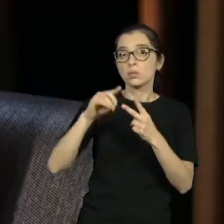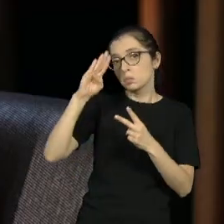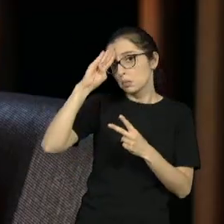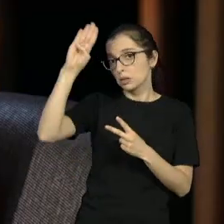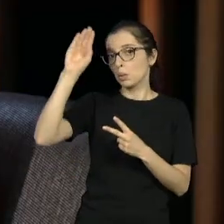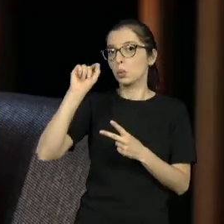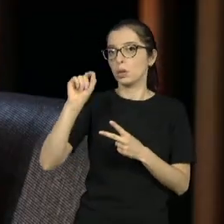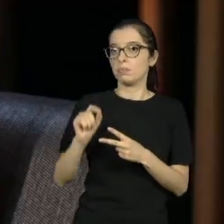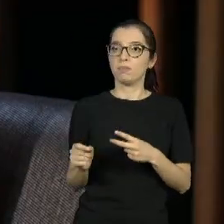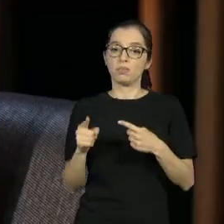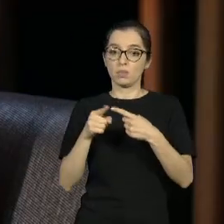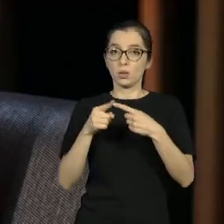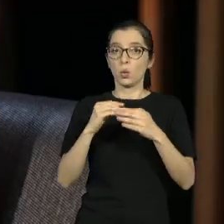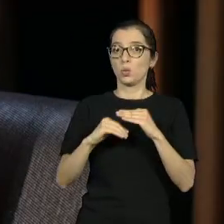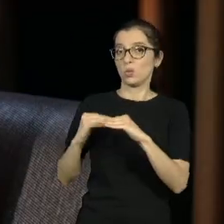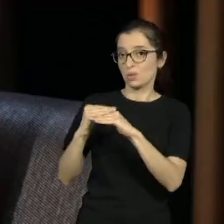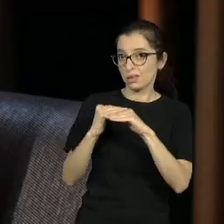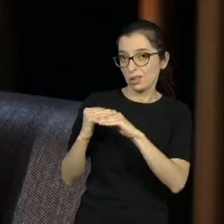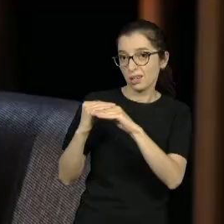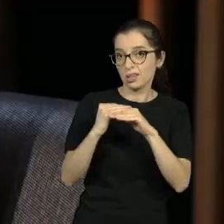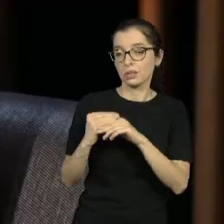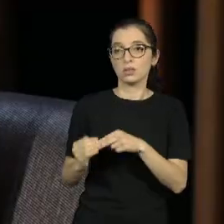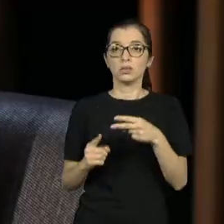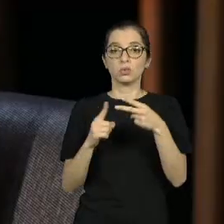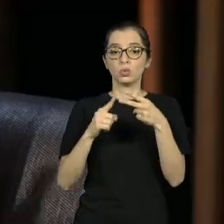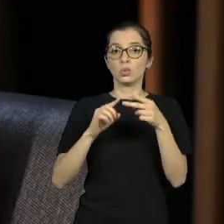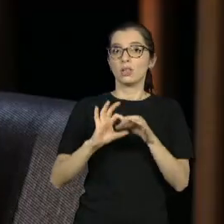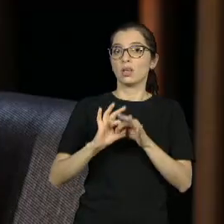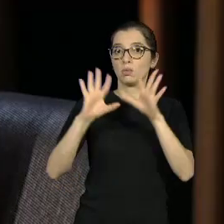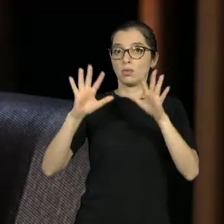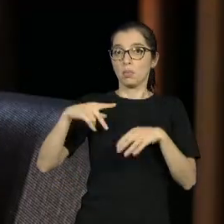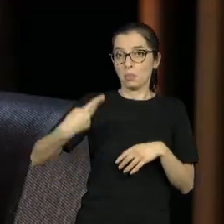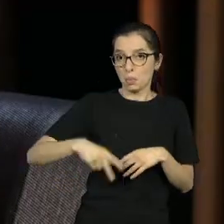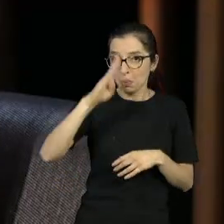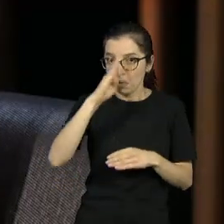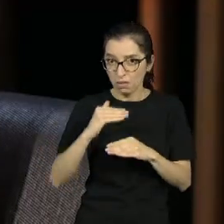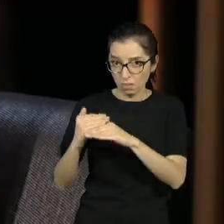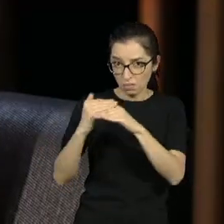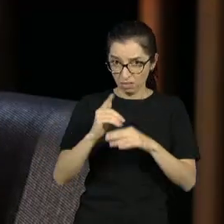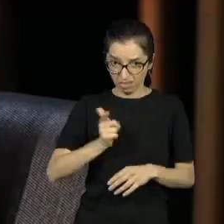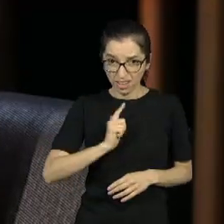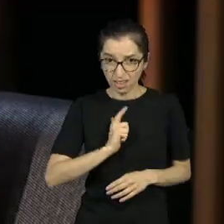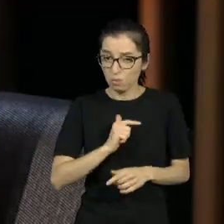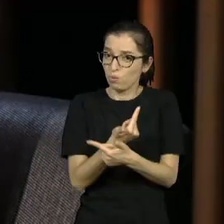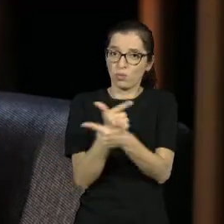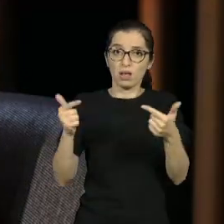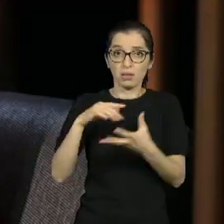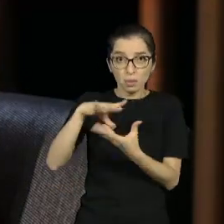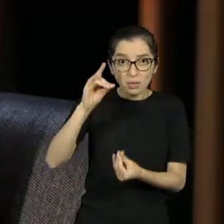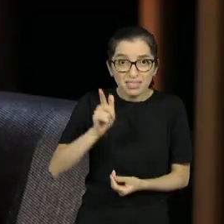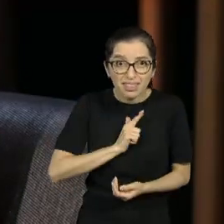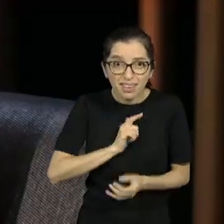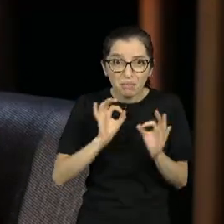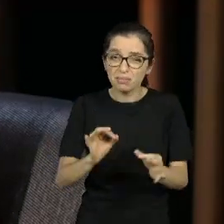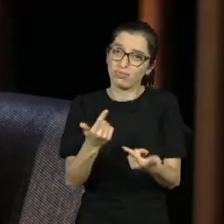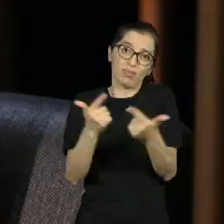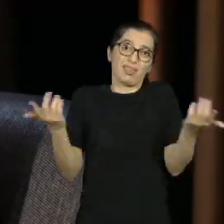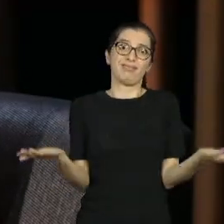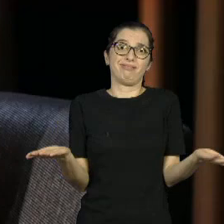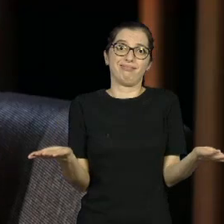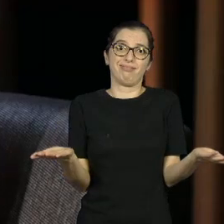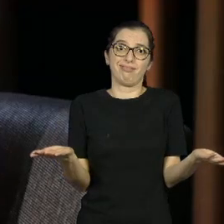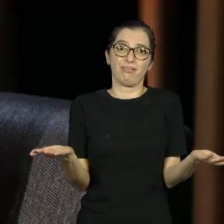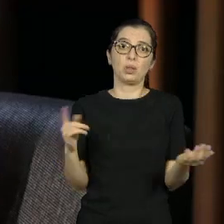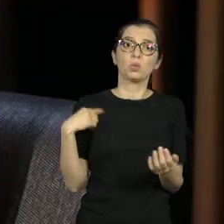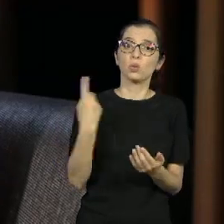como é que nós vamos ter temos uma democracia aqui se nós não temos igualdade né então qual é o nosso papel